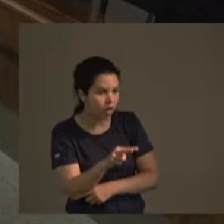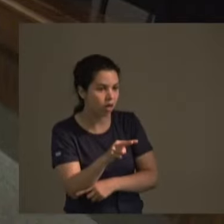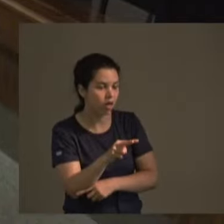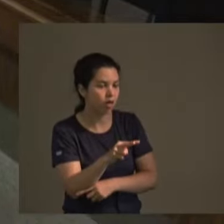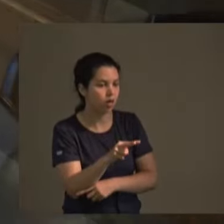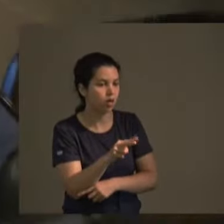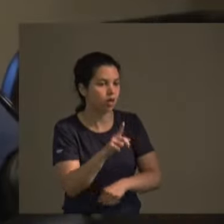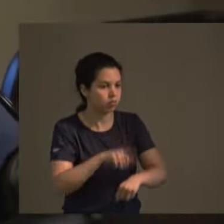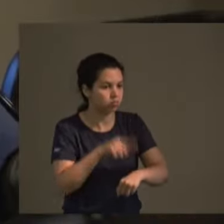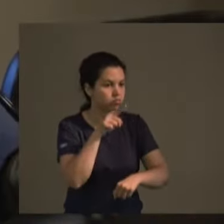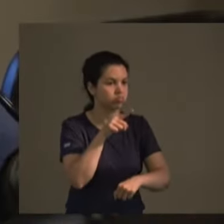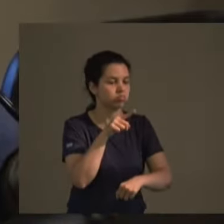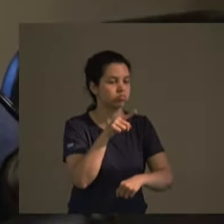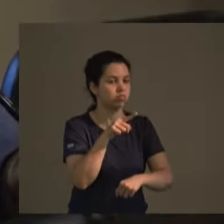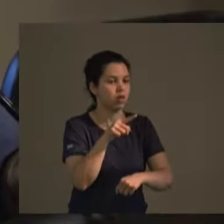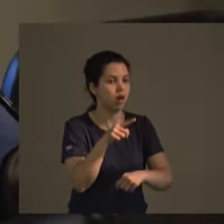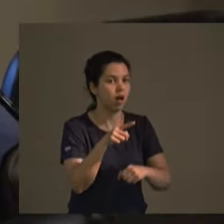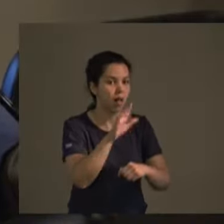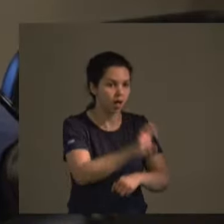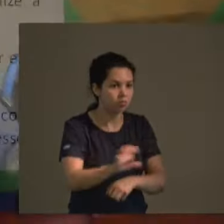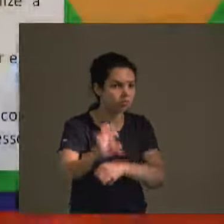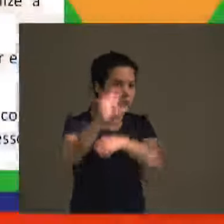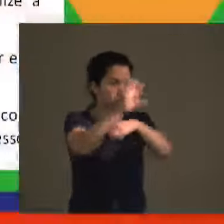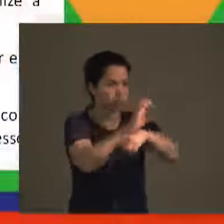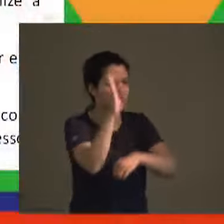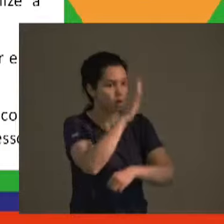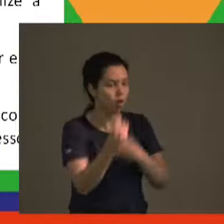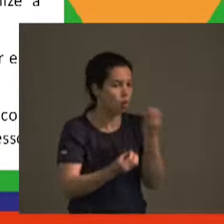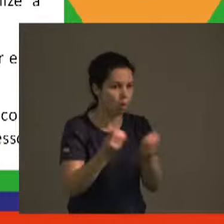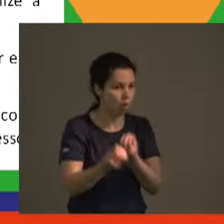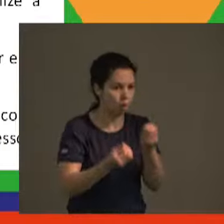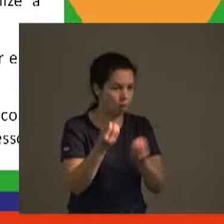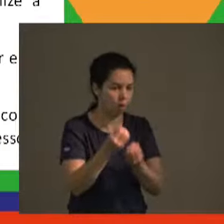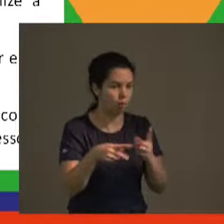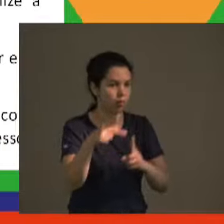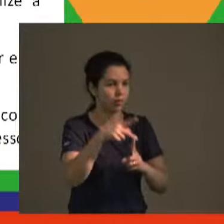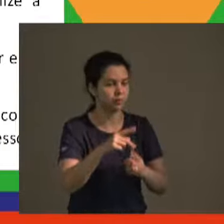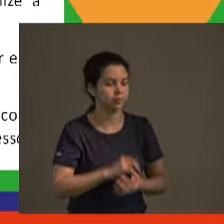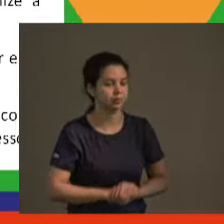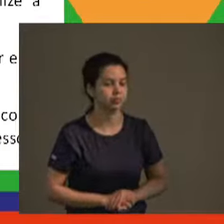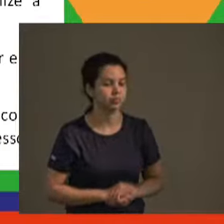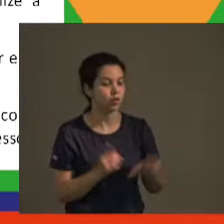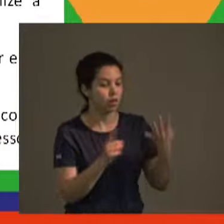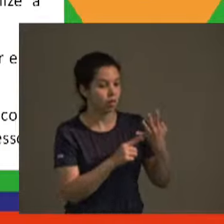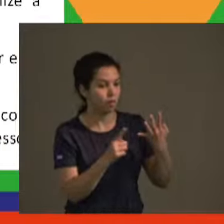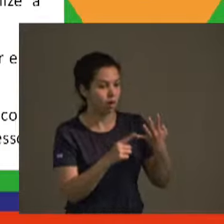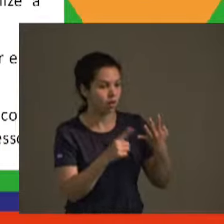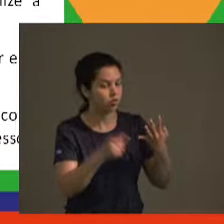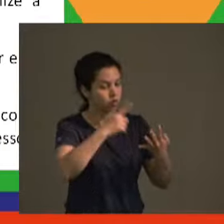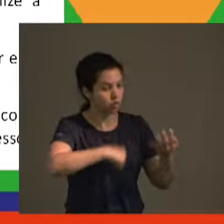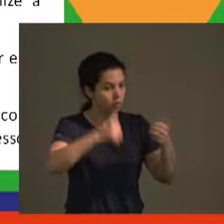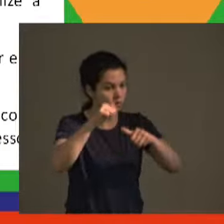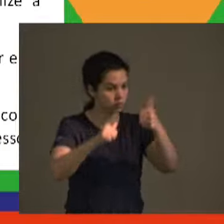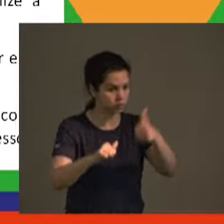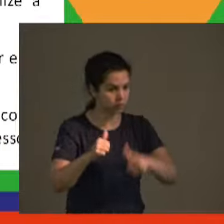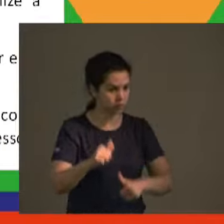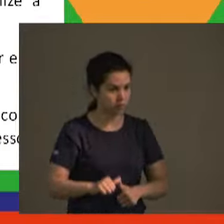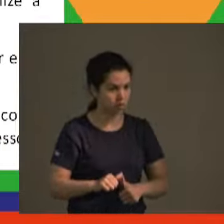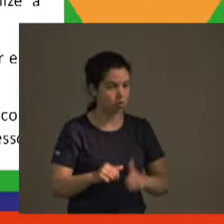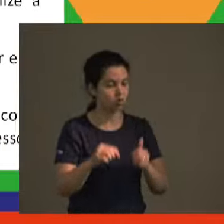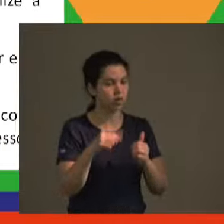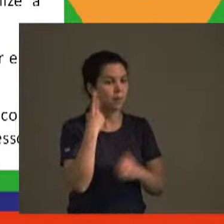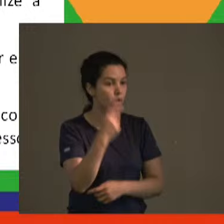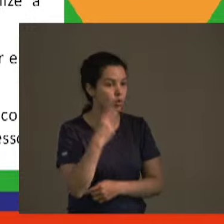o plano aí Brasil afora. 4. Revisão da Política Nacional de Atenção Integral à Saúde da Pessoa com